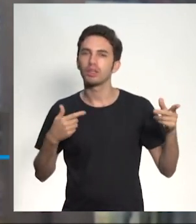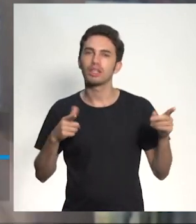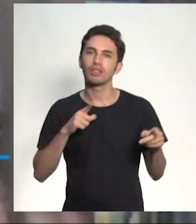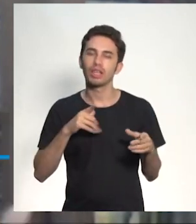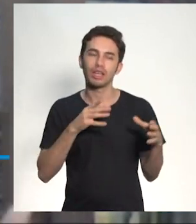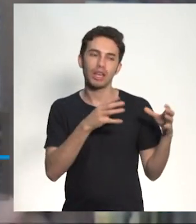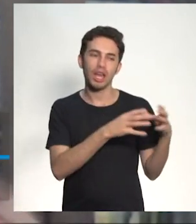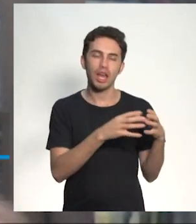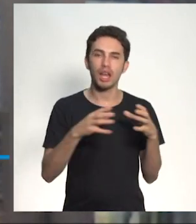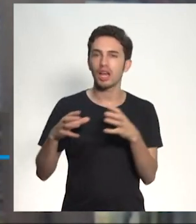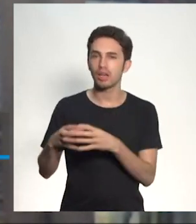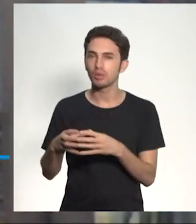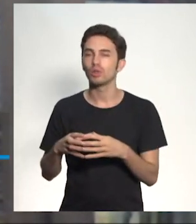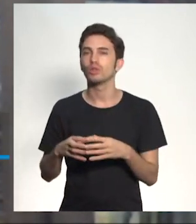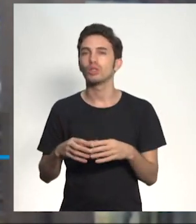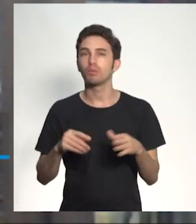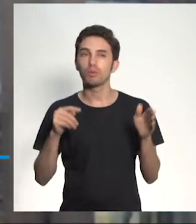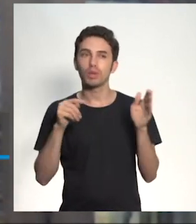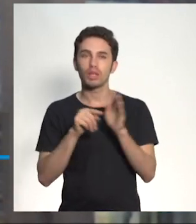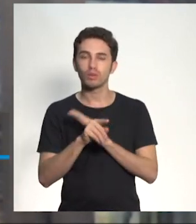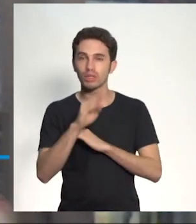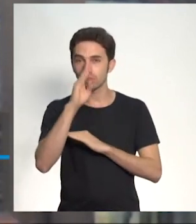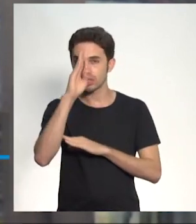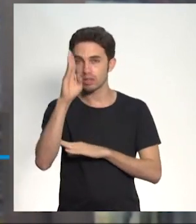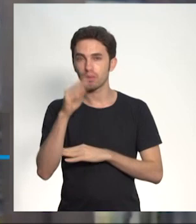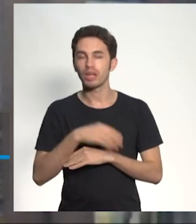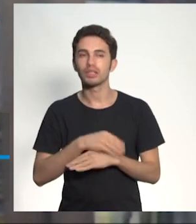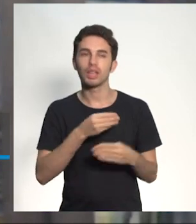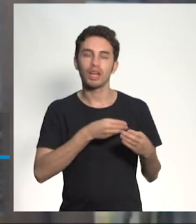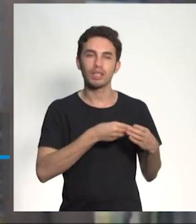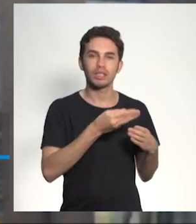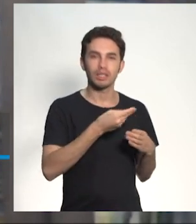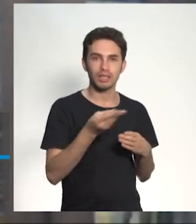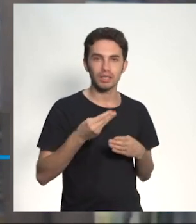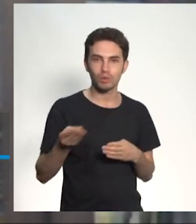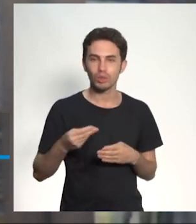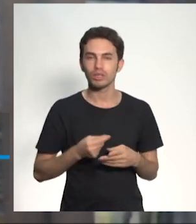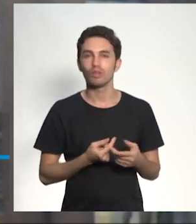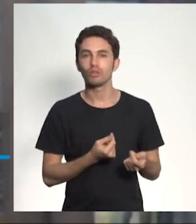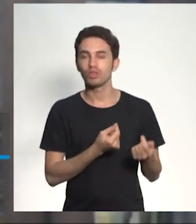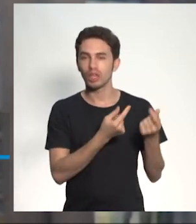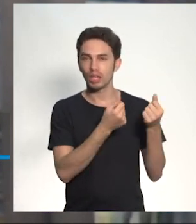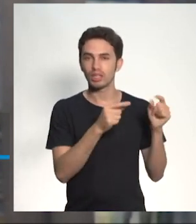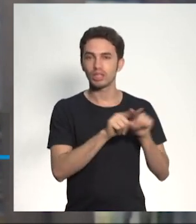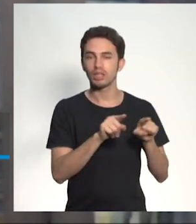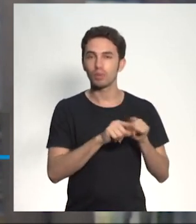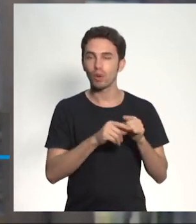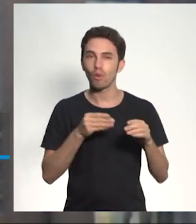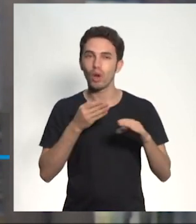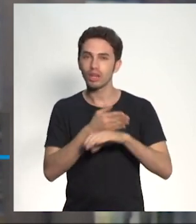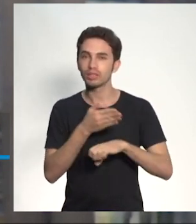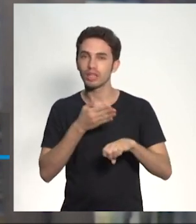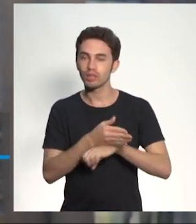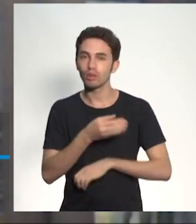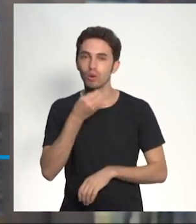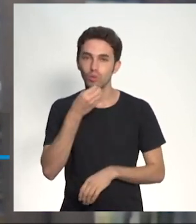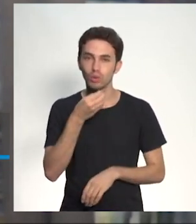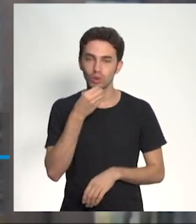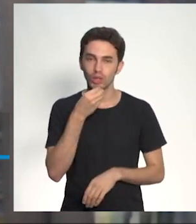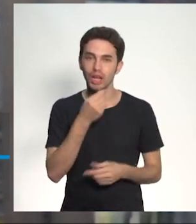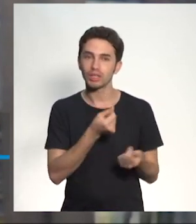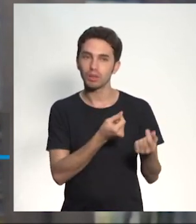existem questões que são relacionadas à redistribuição de riquezas, o acesso e oportunidades a bens